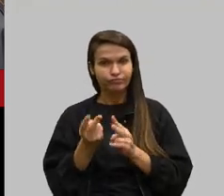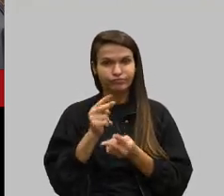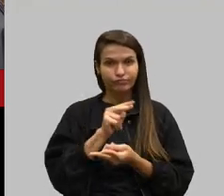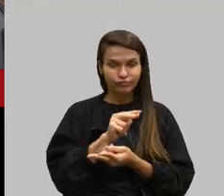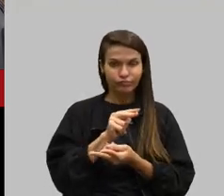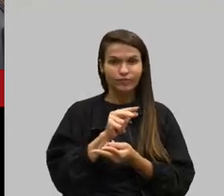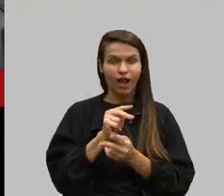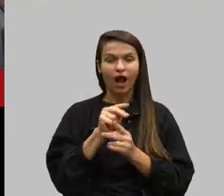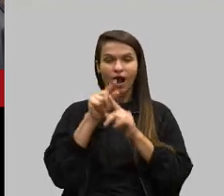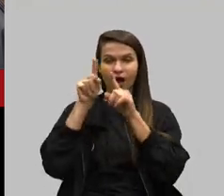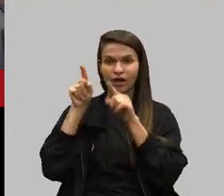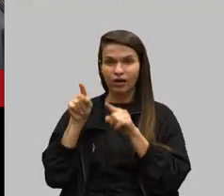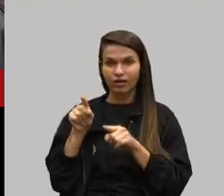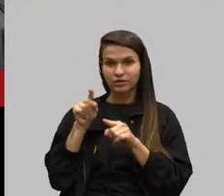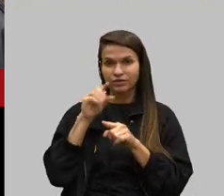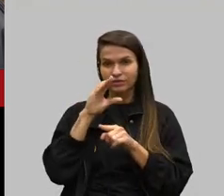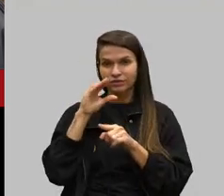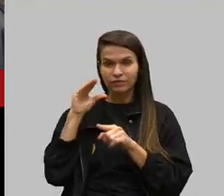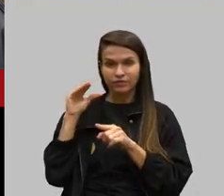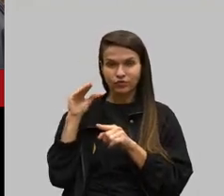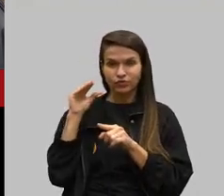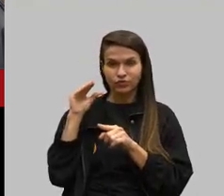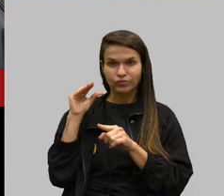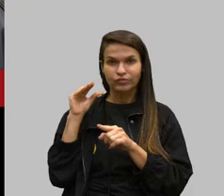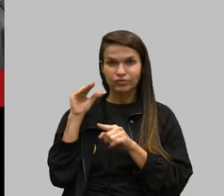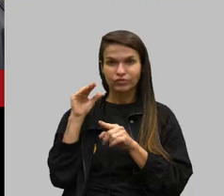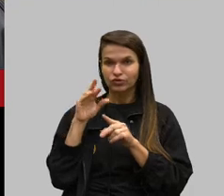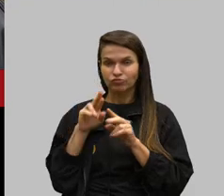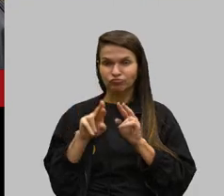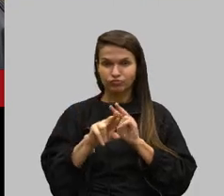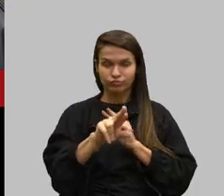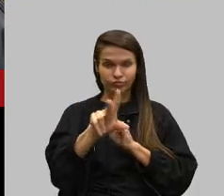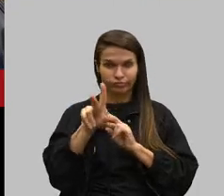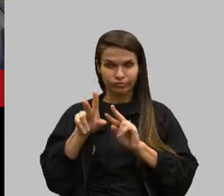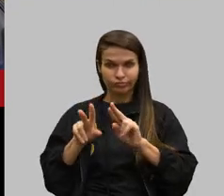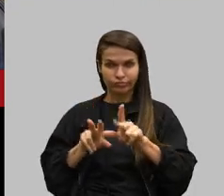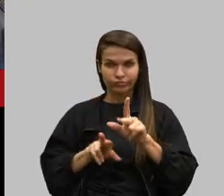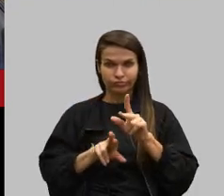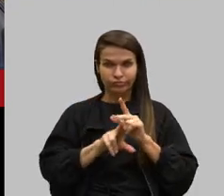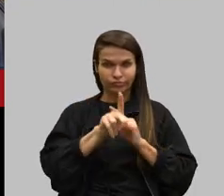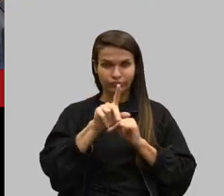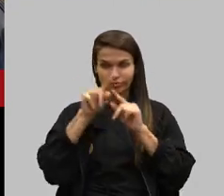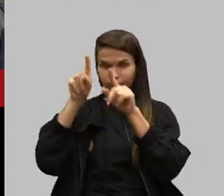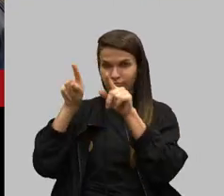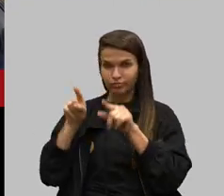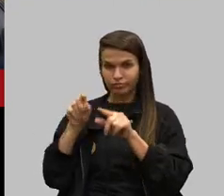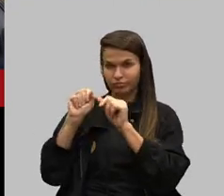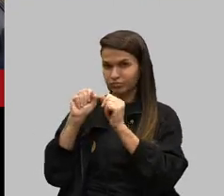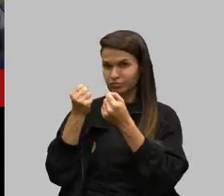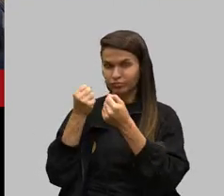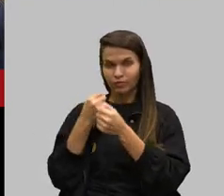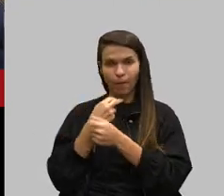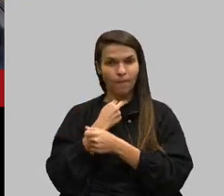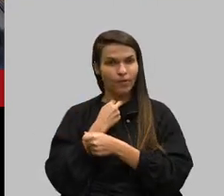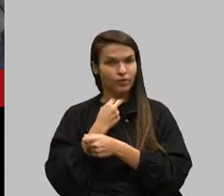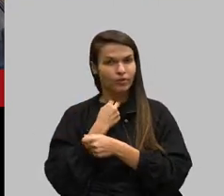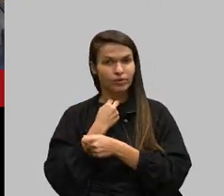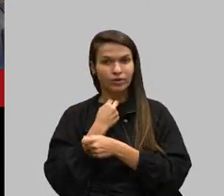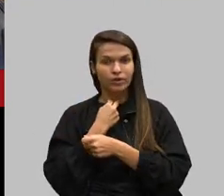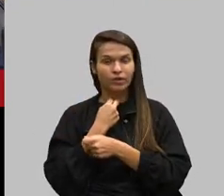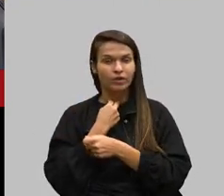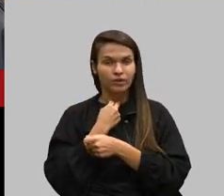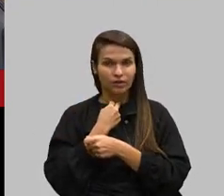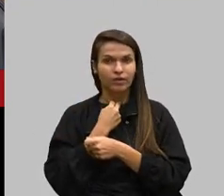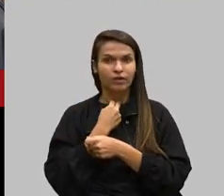servidores de maneira diferenciada servidores da Segurança não poderão enquanto